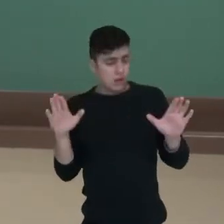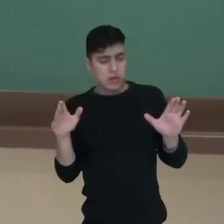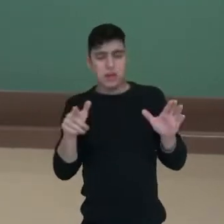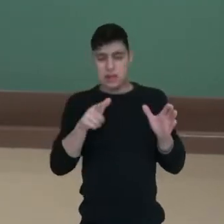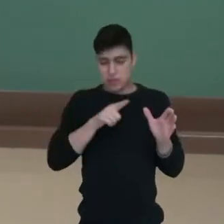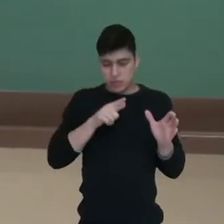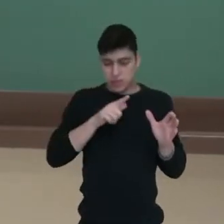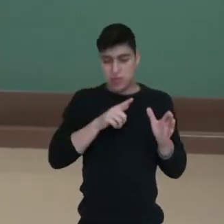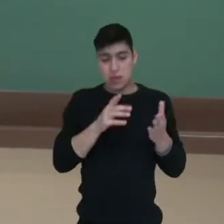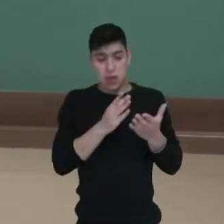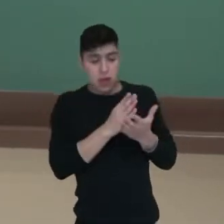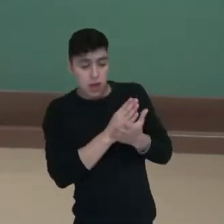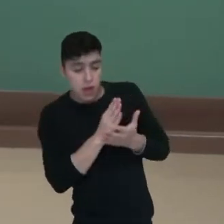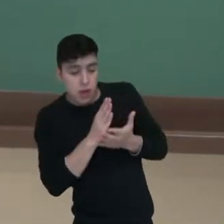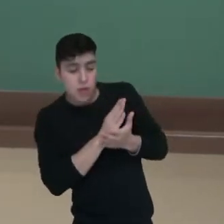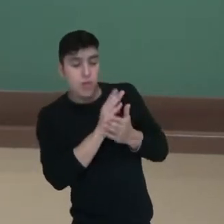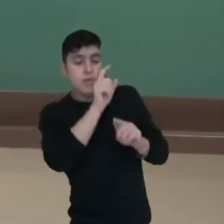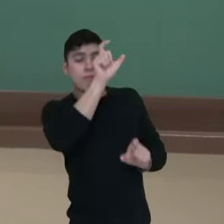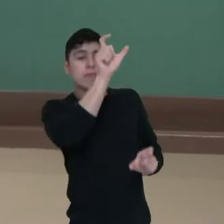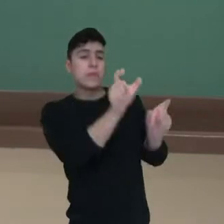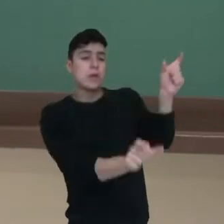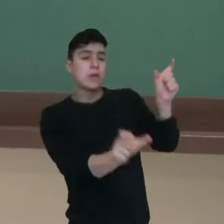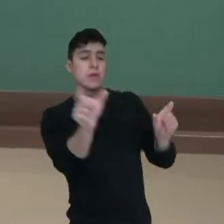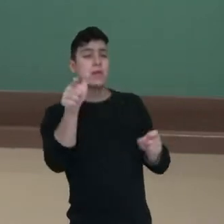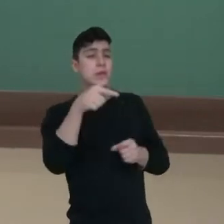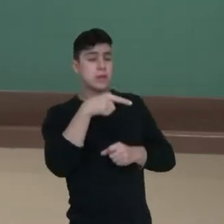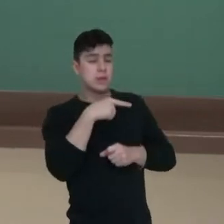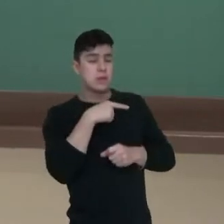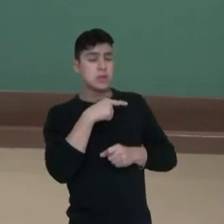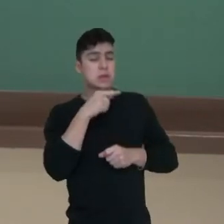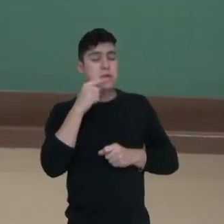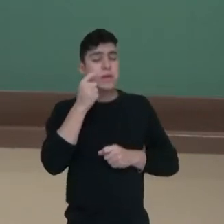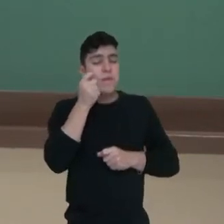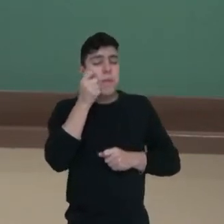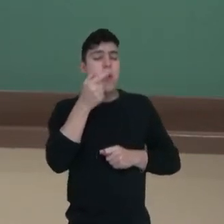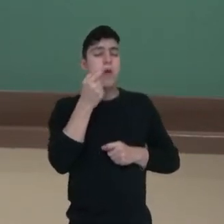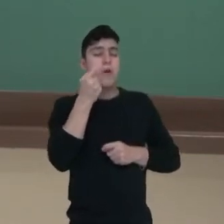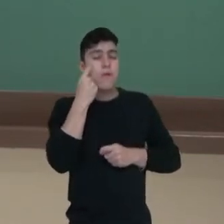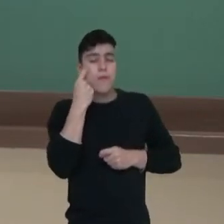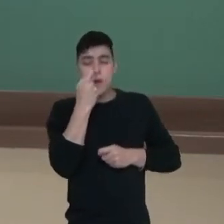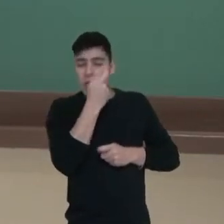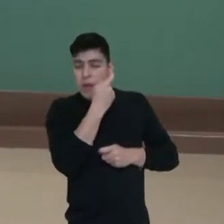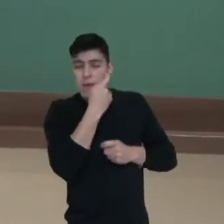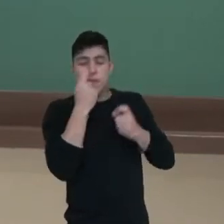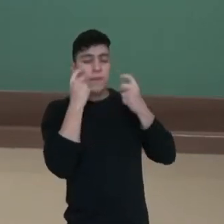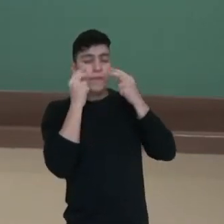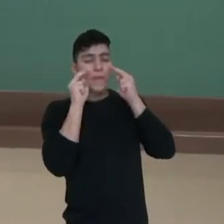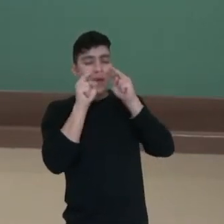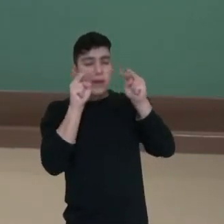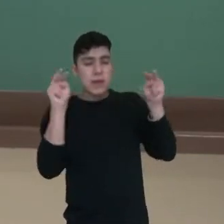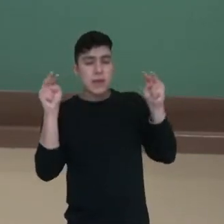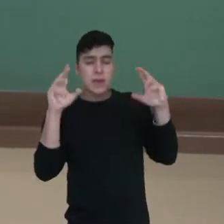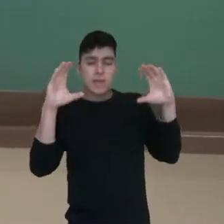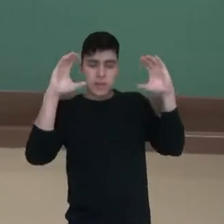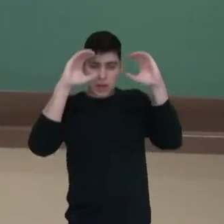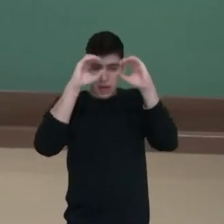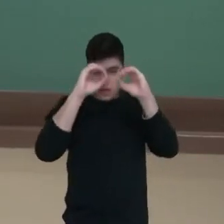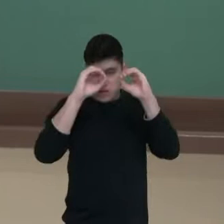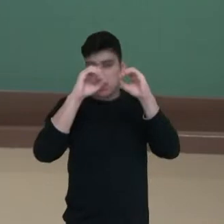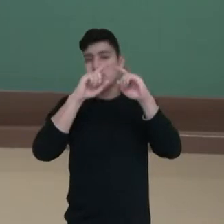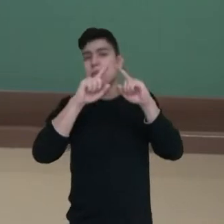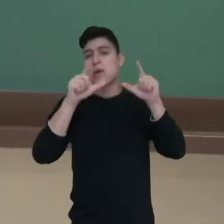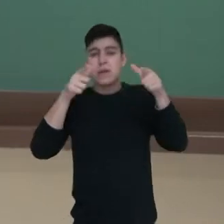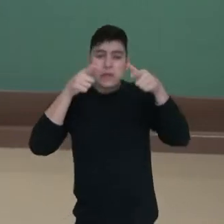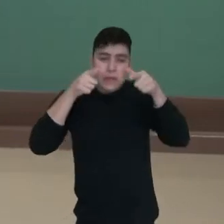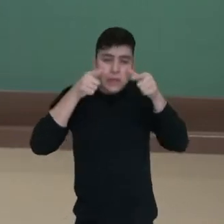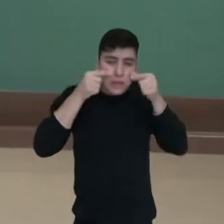Temos alguns dos atletas que têm um pouco de visão ali, baixa visão, que é o